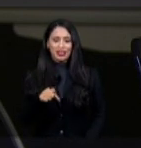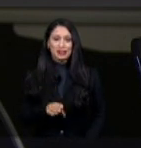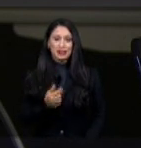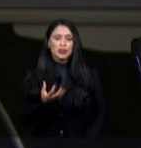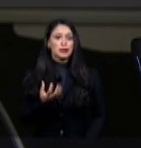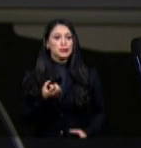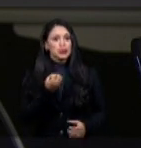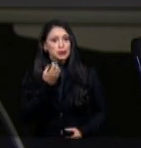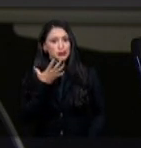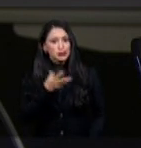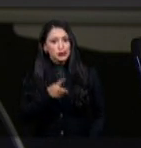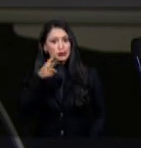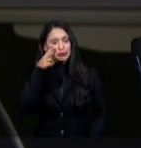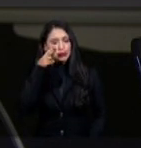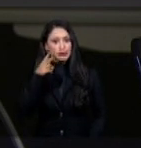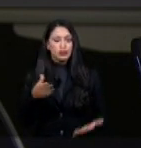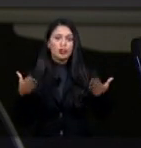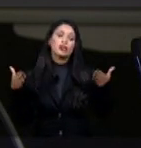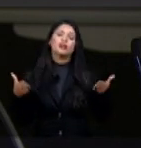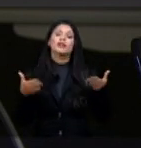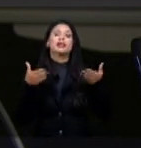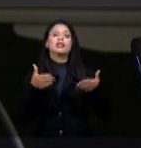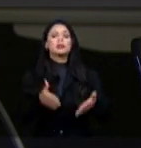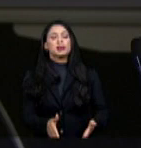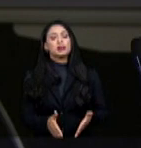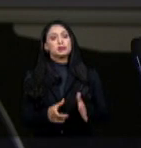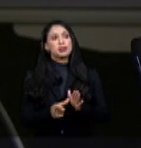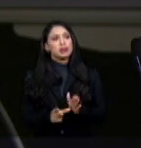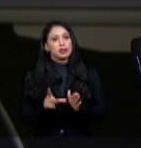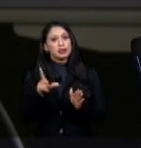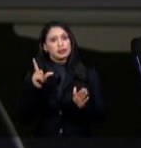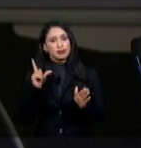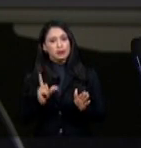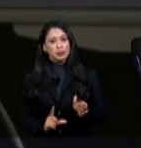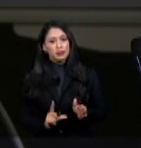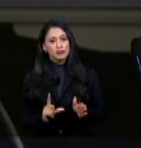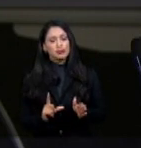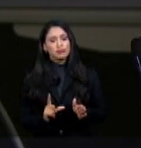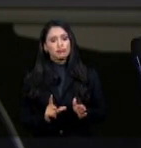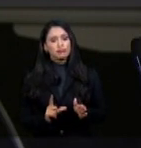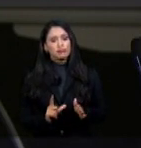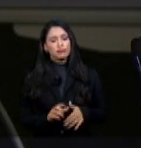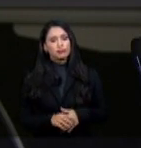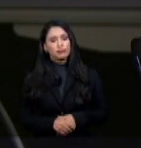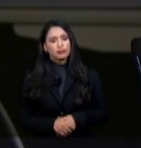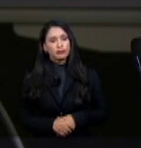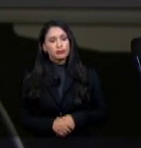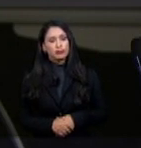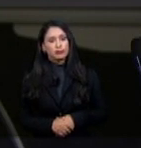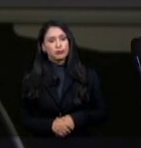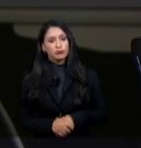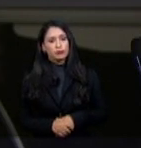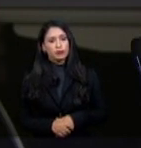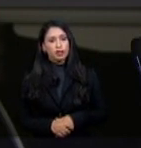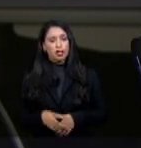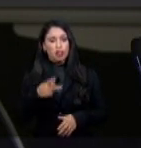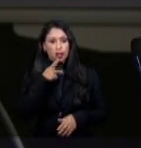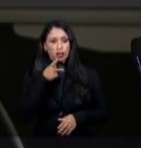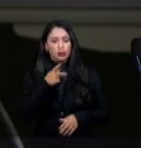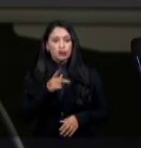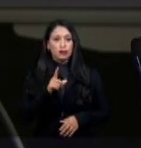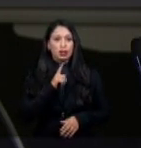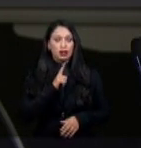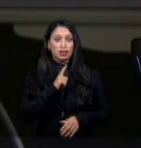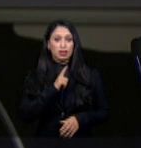ouvir as as participações anteriores e eu Valmir alto declarar igualmente